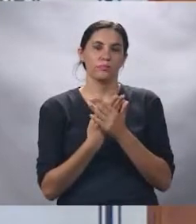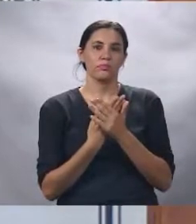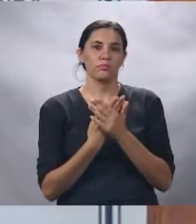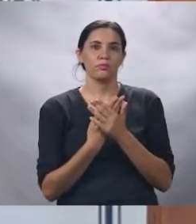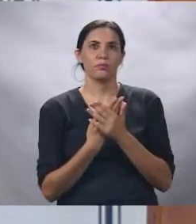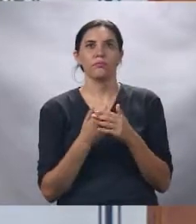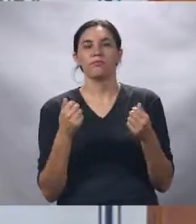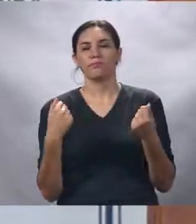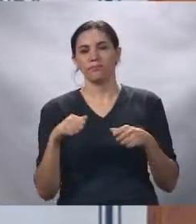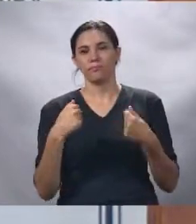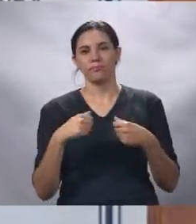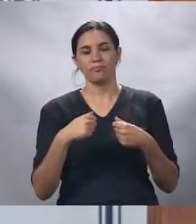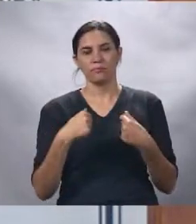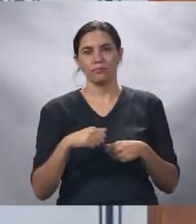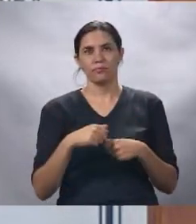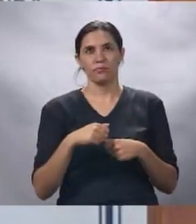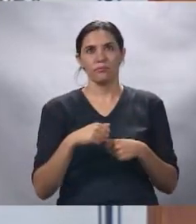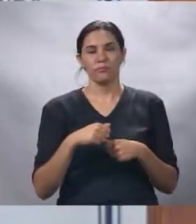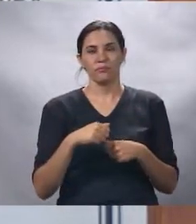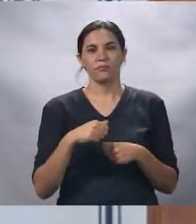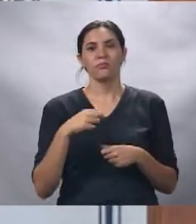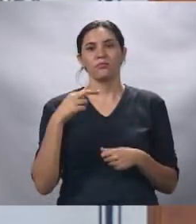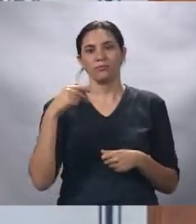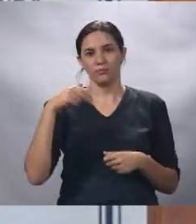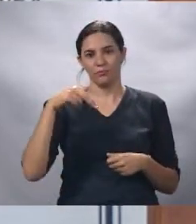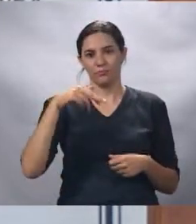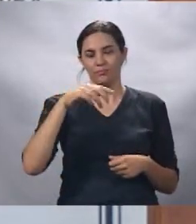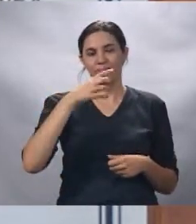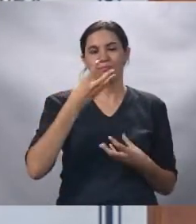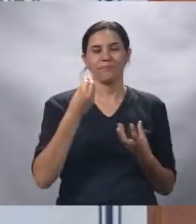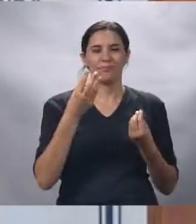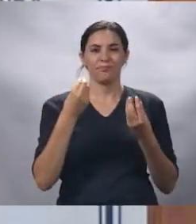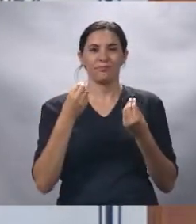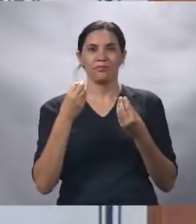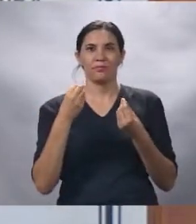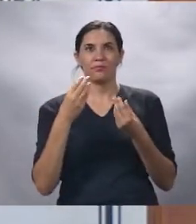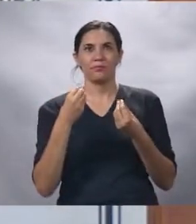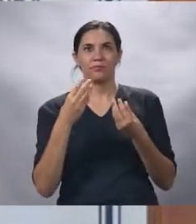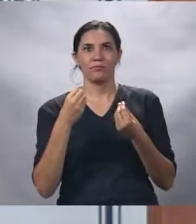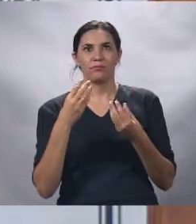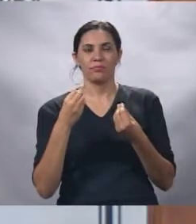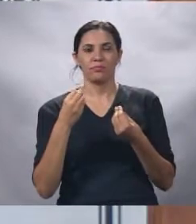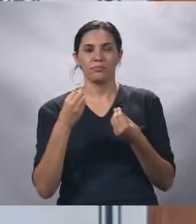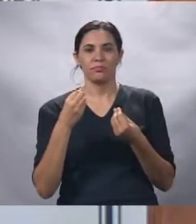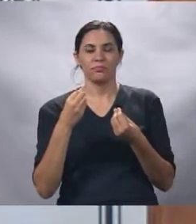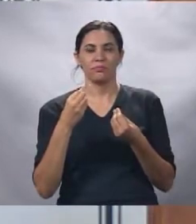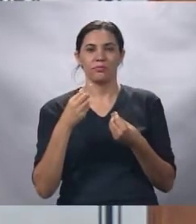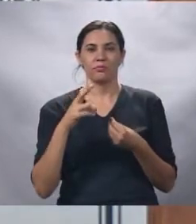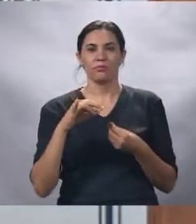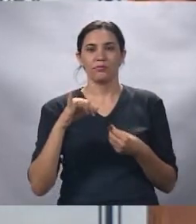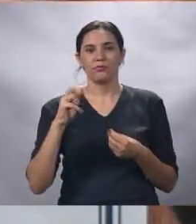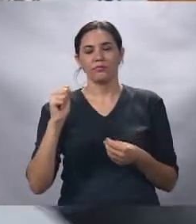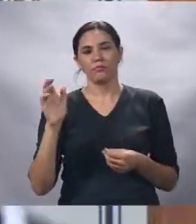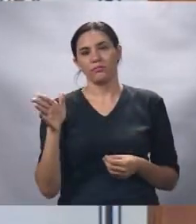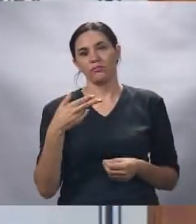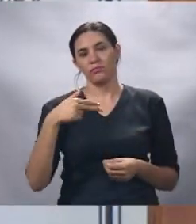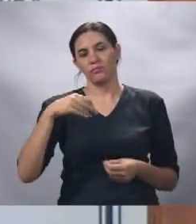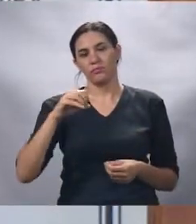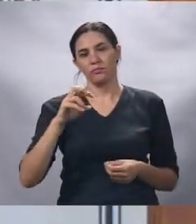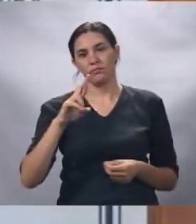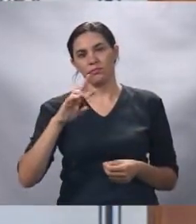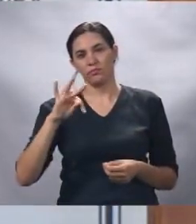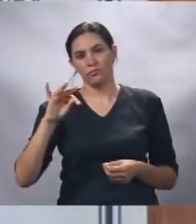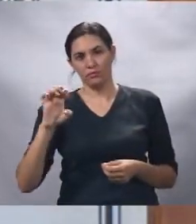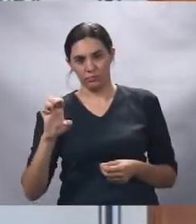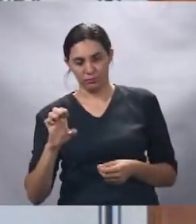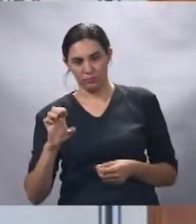elas têm que passar ou dar uma volta muito grande lá por cima da, que a gente chama de Via Norte, lá perto do Nikkei, até chegar no